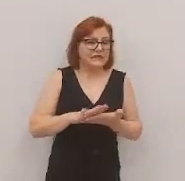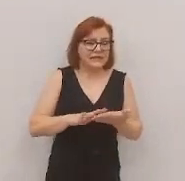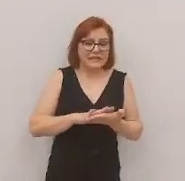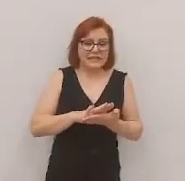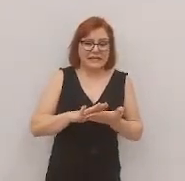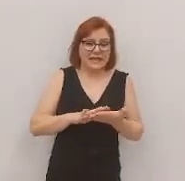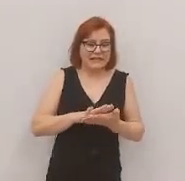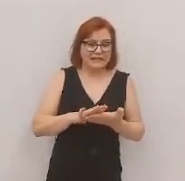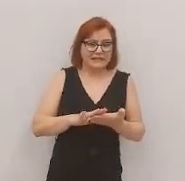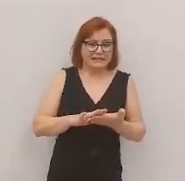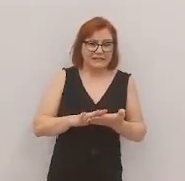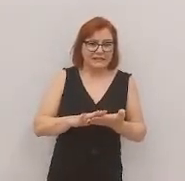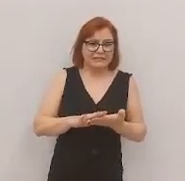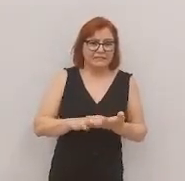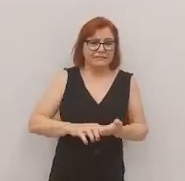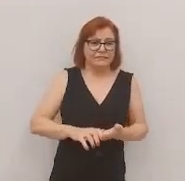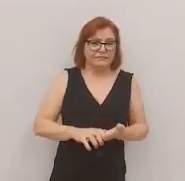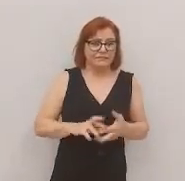do homem.